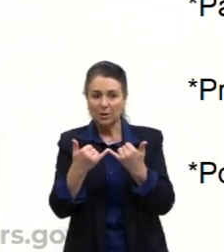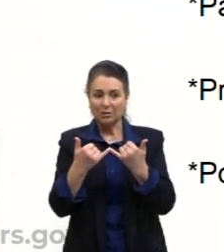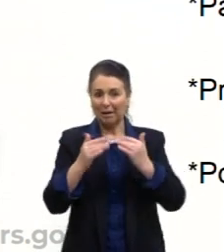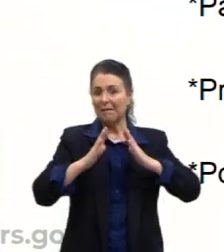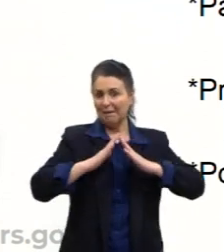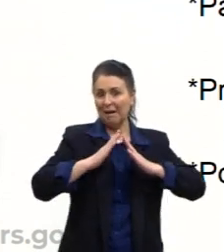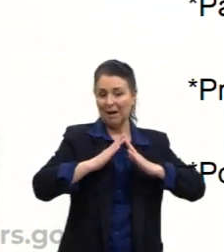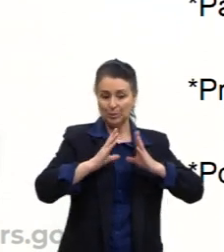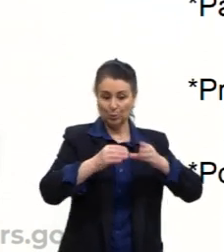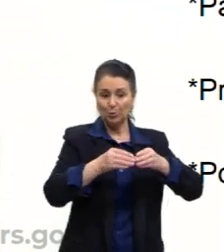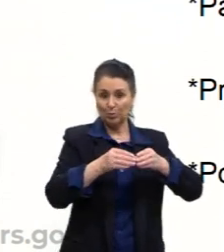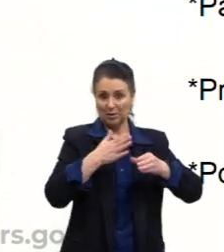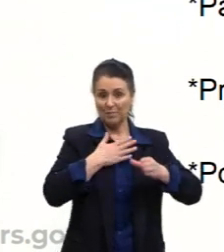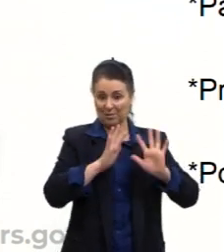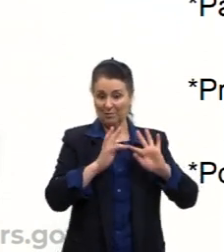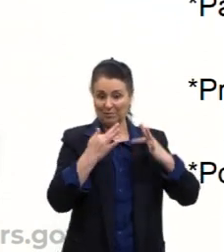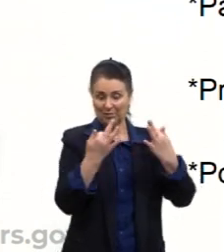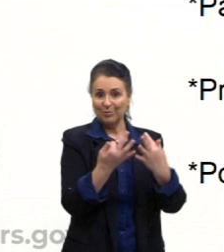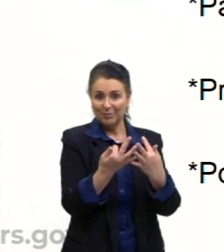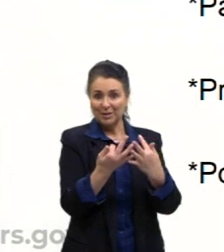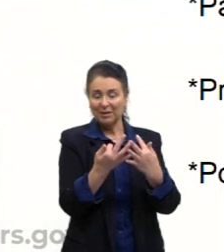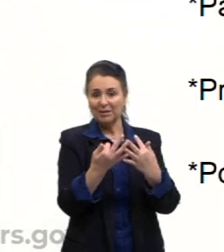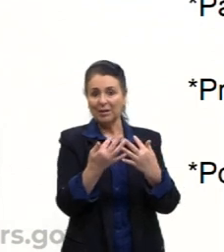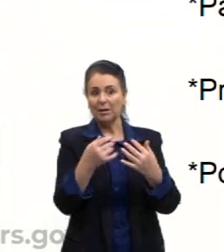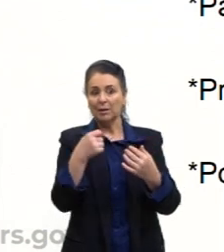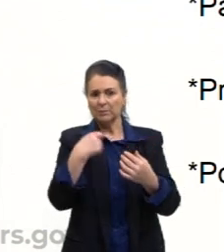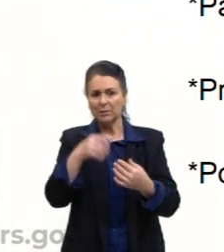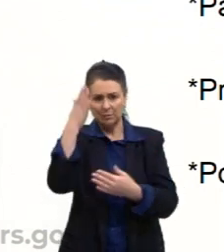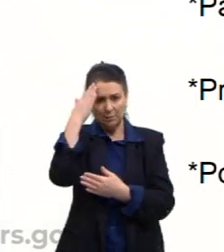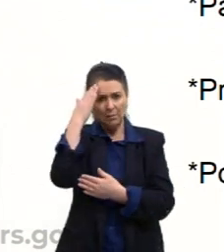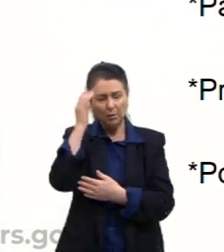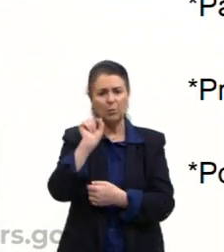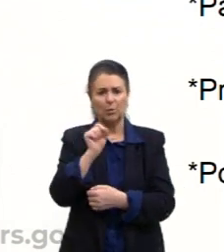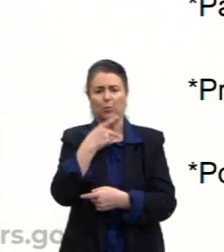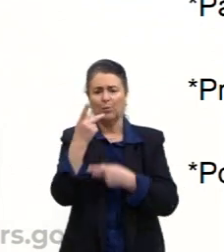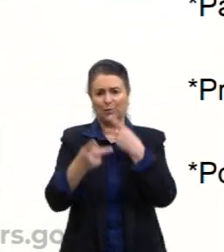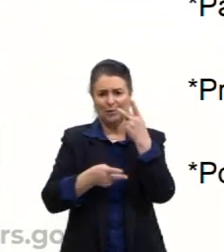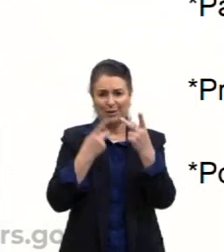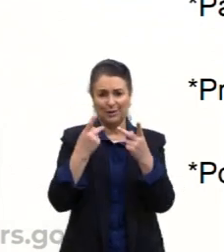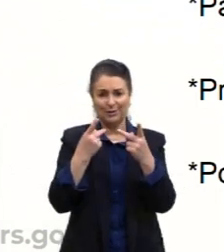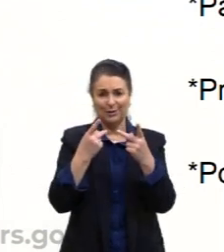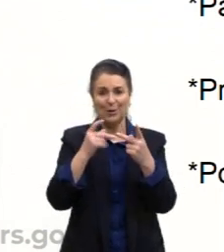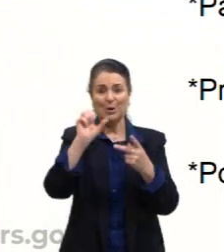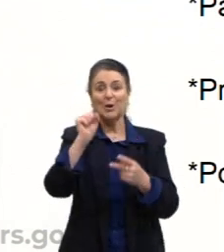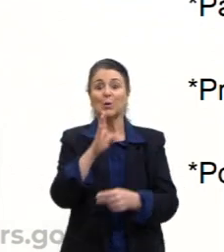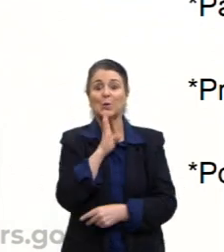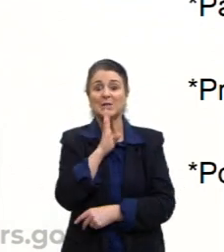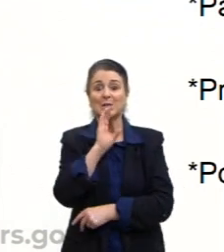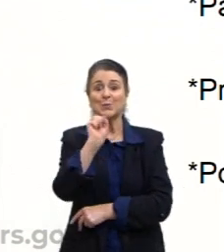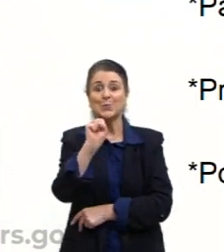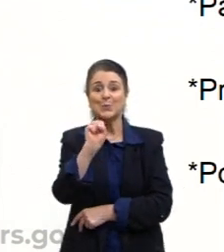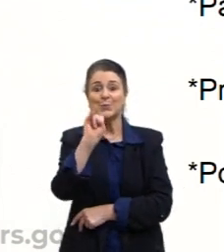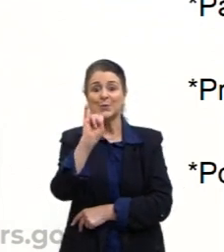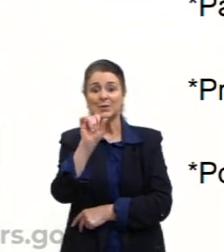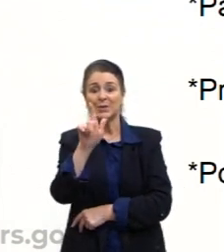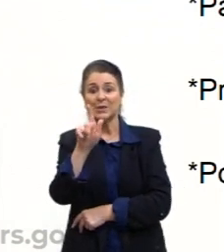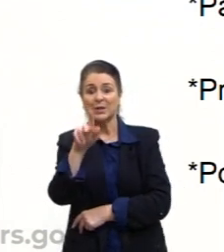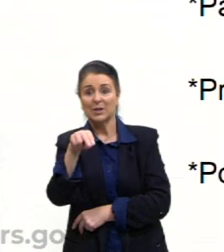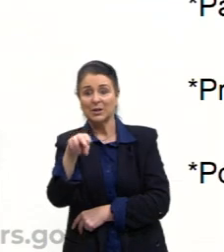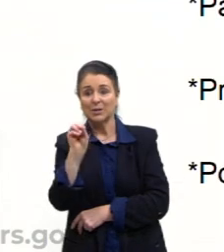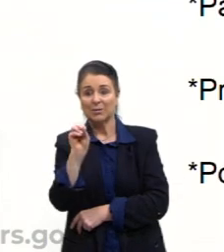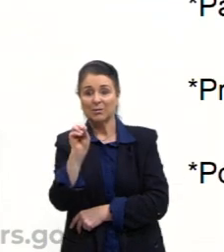esse grupo ele necessariamente precisa saber o que significa esse signo e assim como citar outra coisa